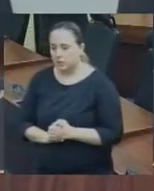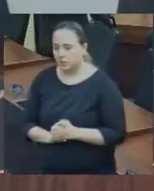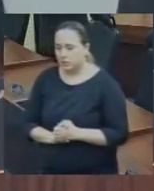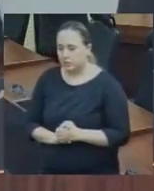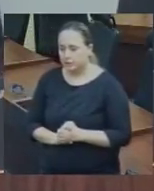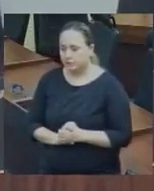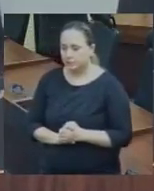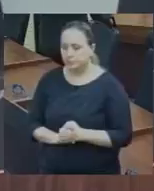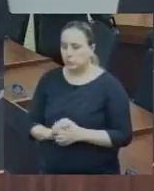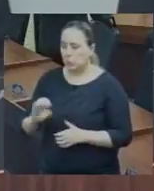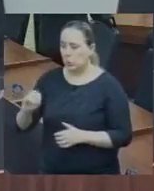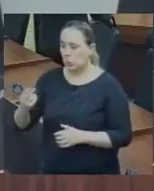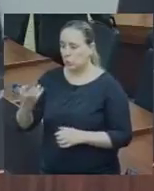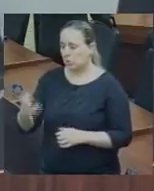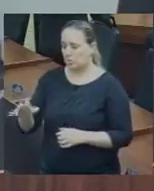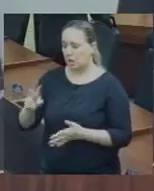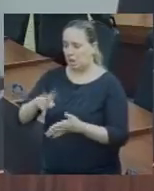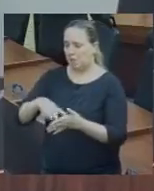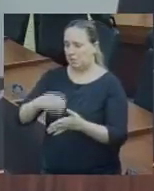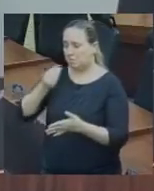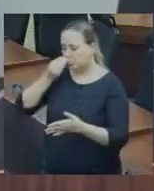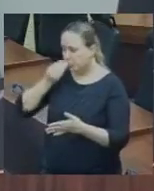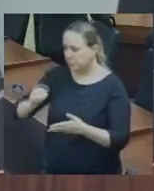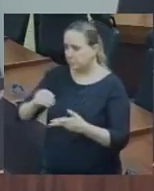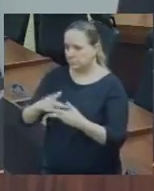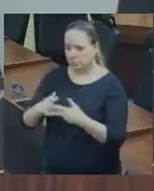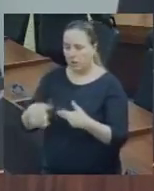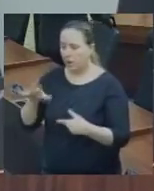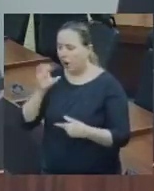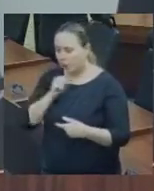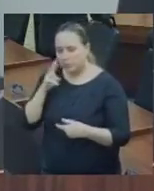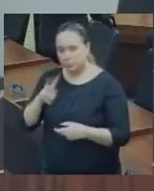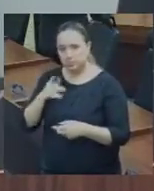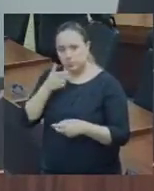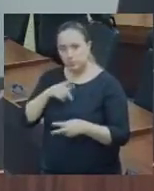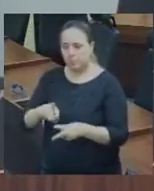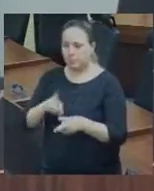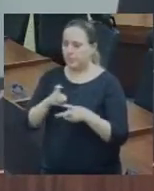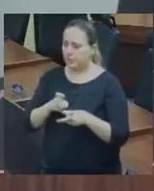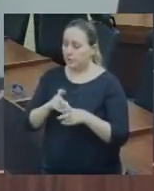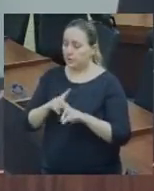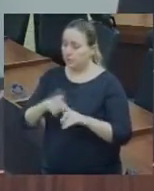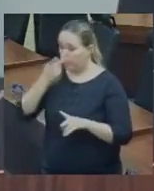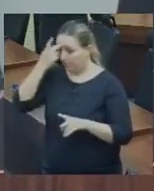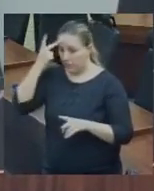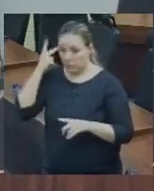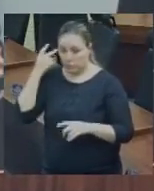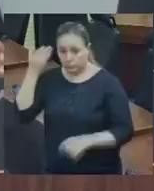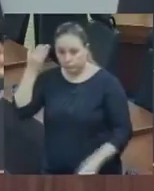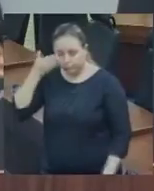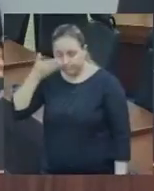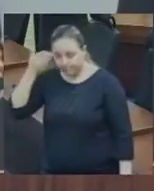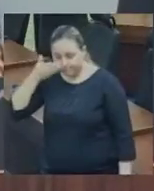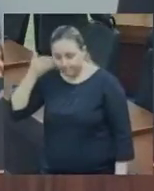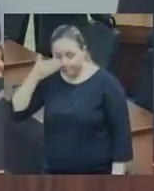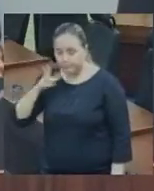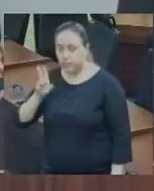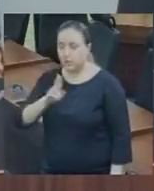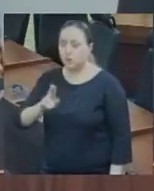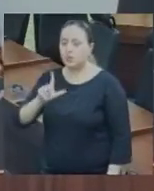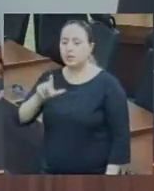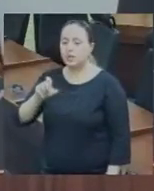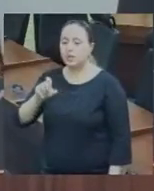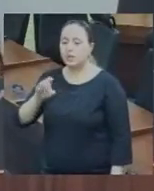relevante o que a gente sequer vai se dar o trabalho de ler rapidamente nós fazemos isso agora uma pessoa que não enxerga que usa um leitor de